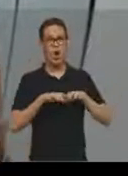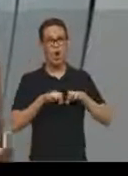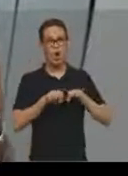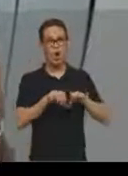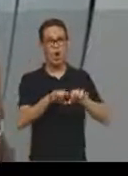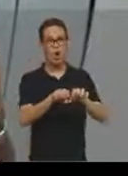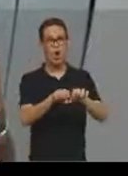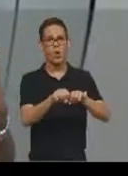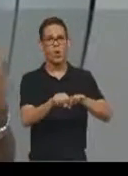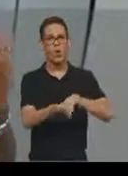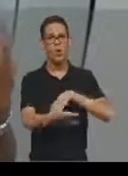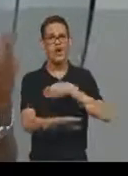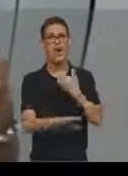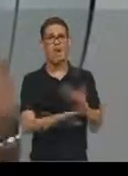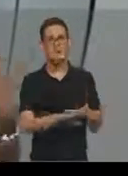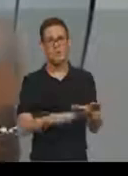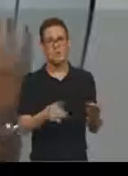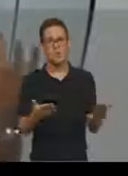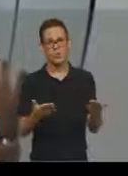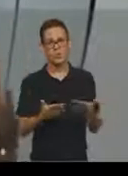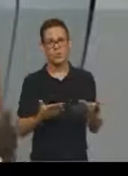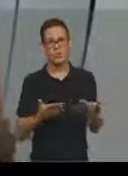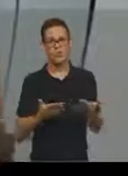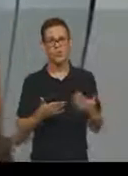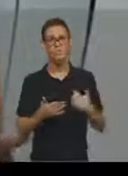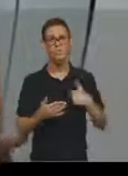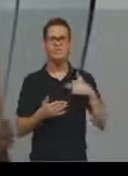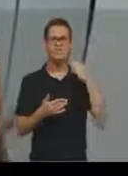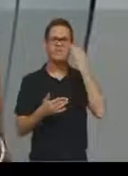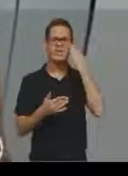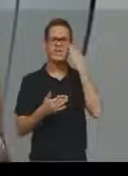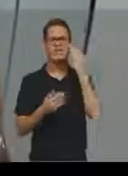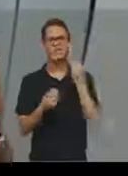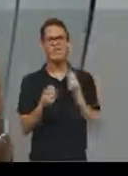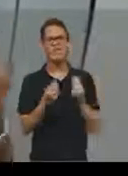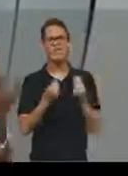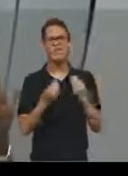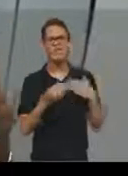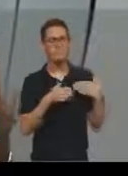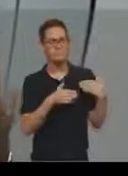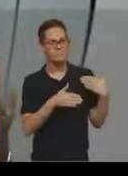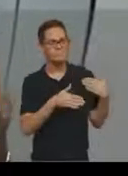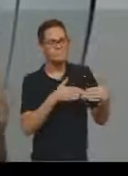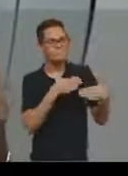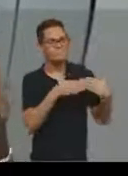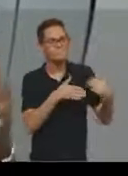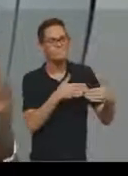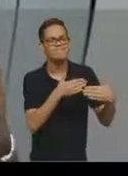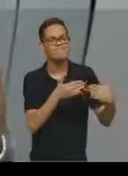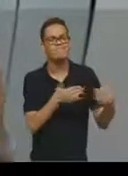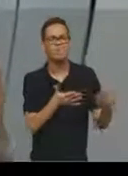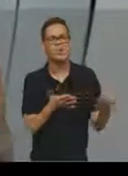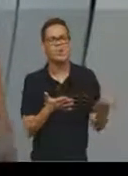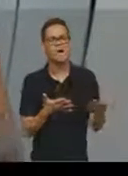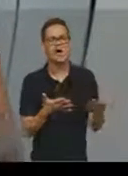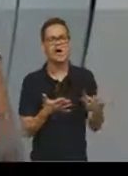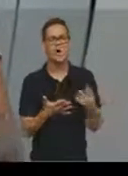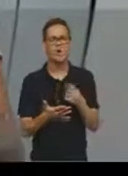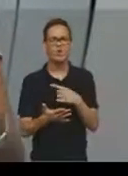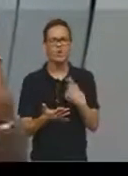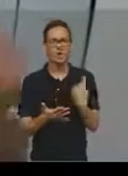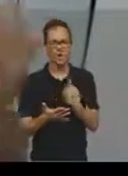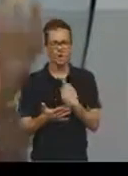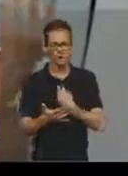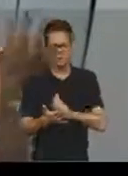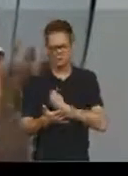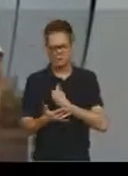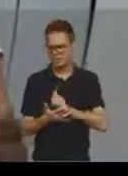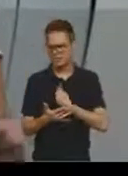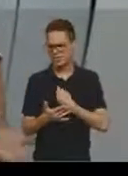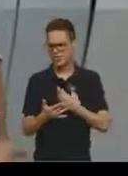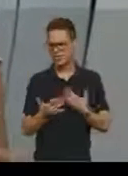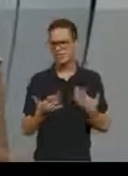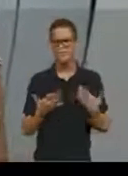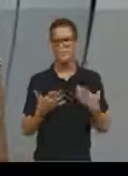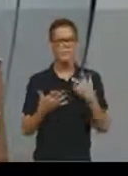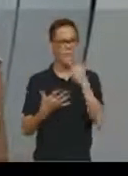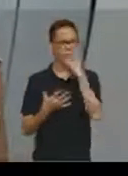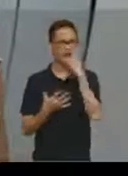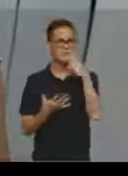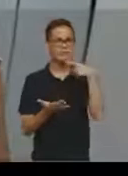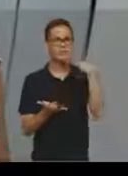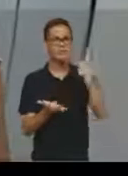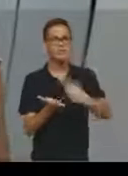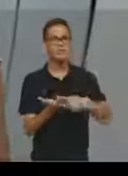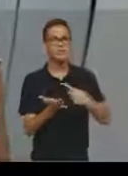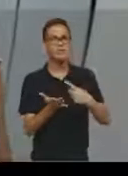colonização e compreender como é que se deu esse processo e como que nós, né, servimos aí com uma complementação